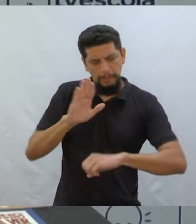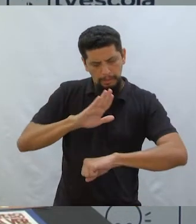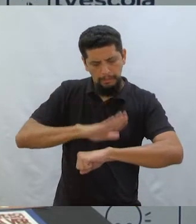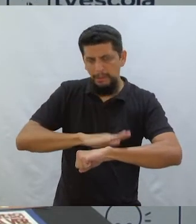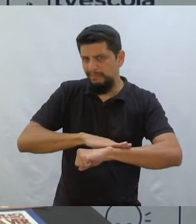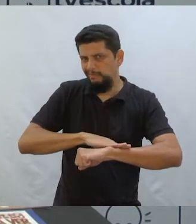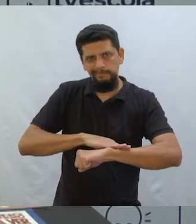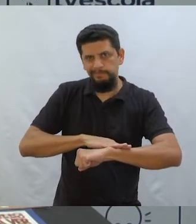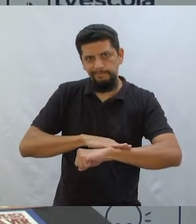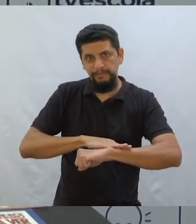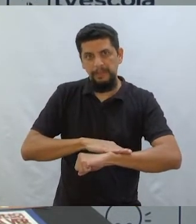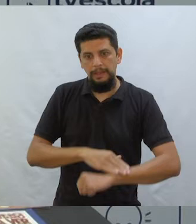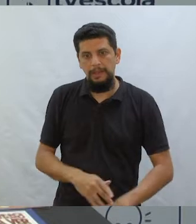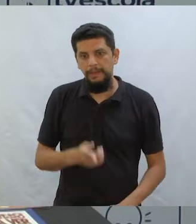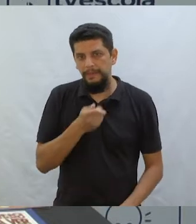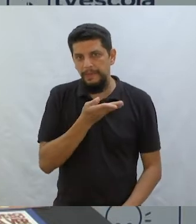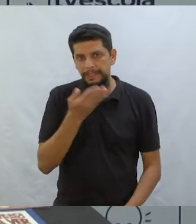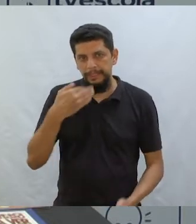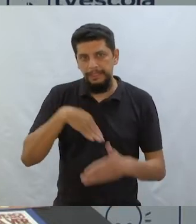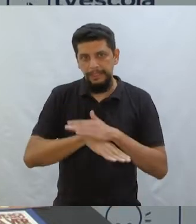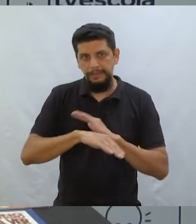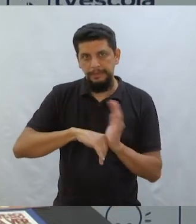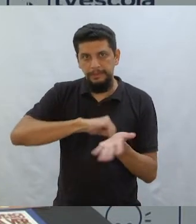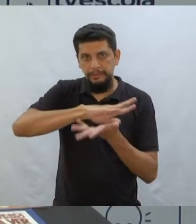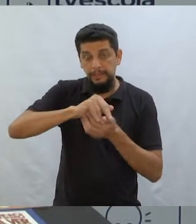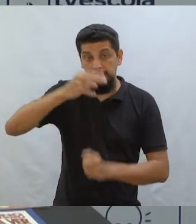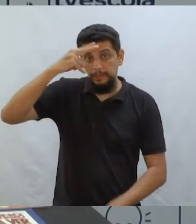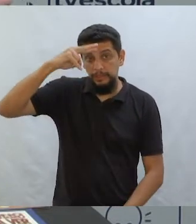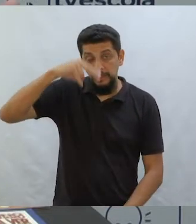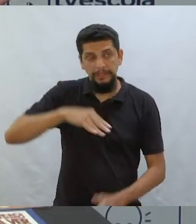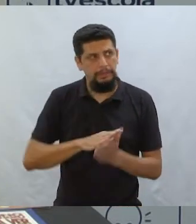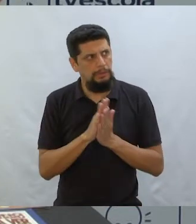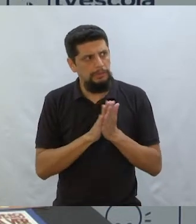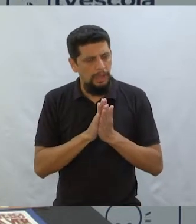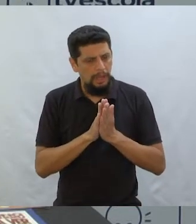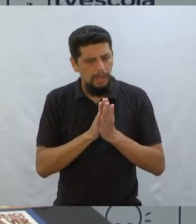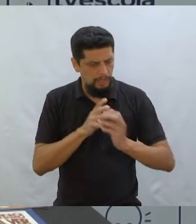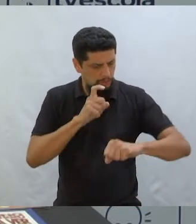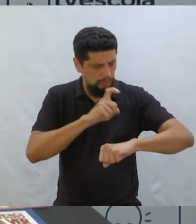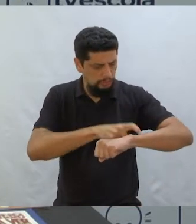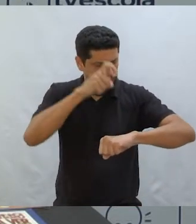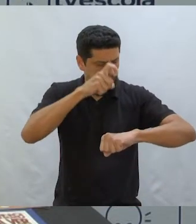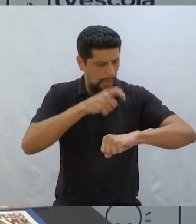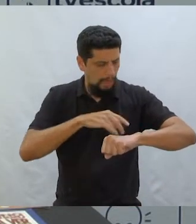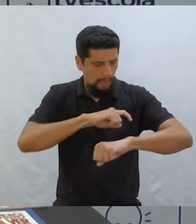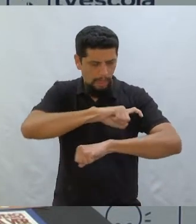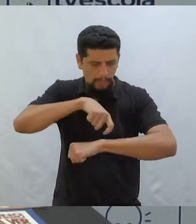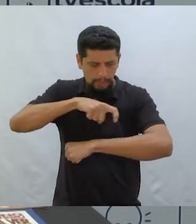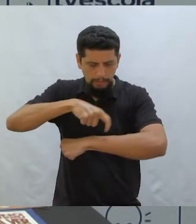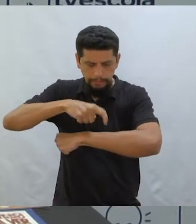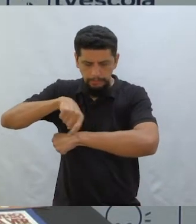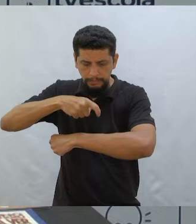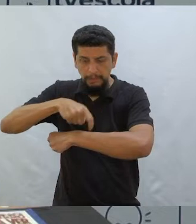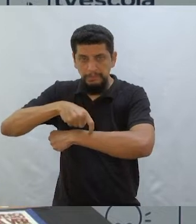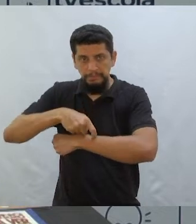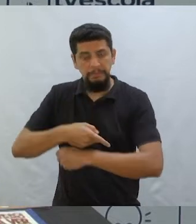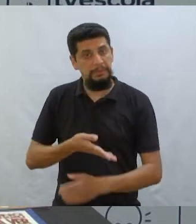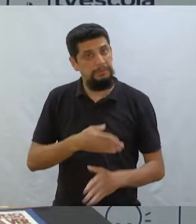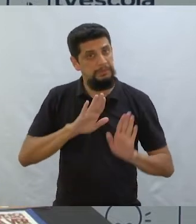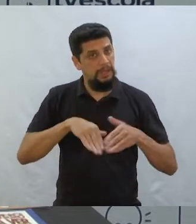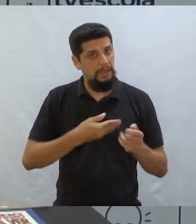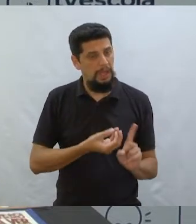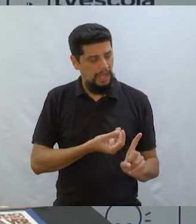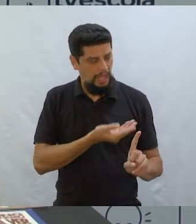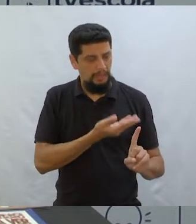tempo a gente se perde Realmente você entra na história e quando você se dá conta já passou horas então o